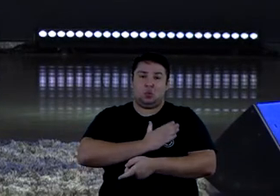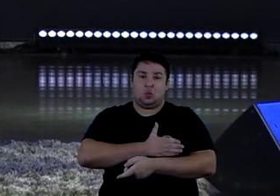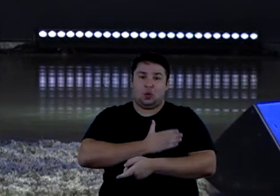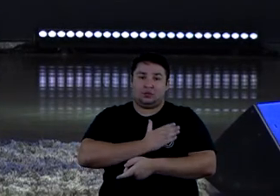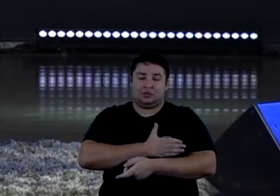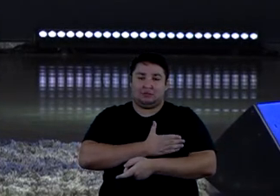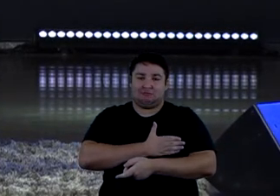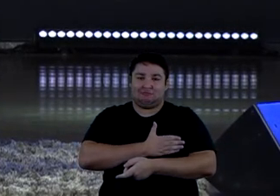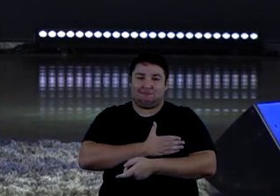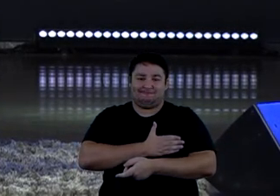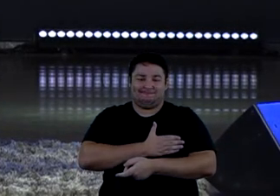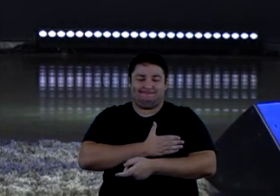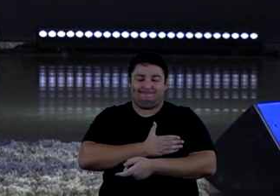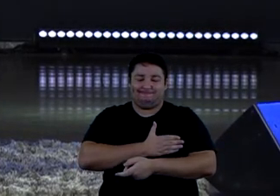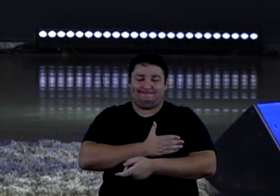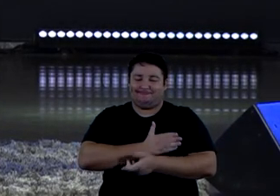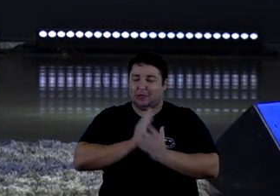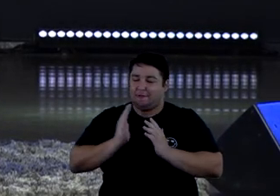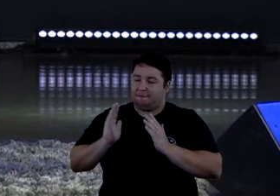rendido.